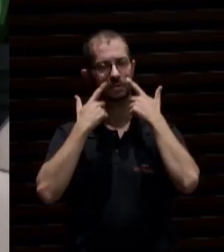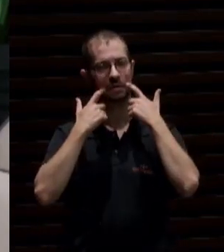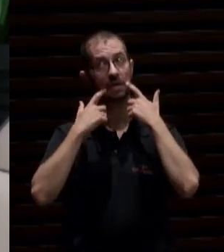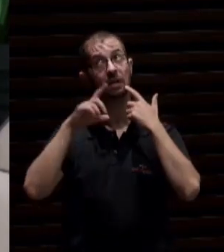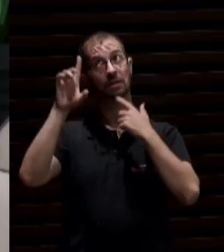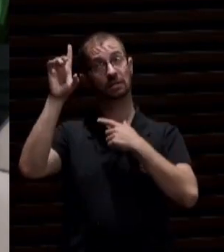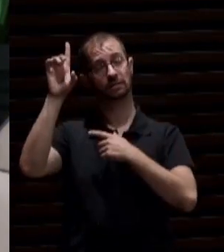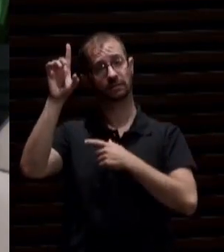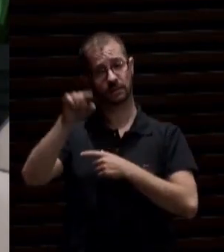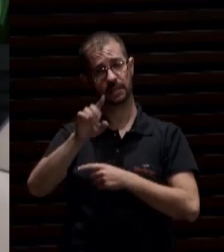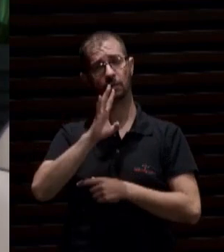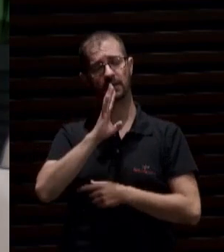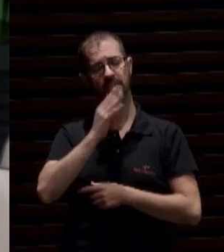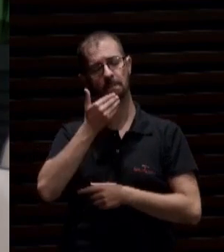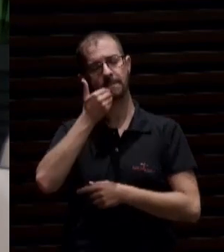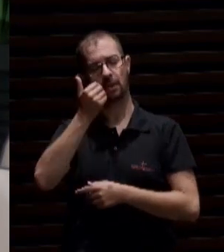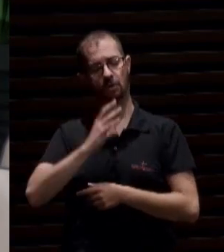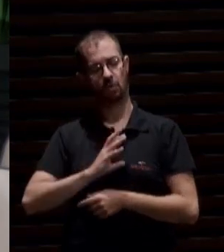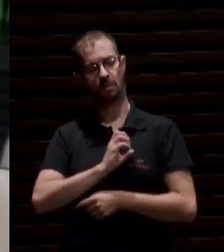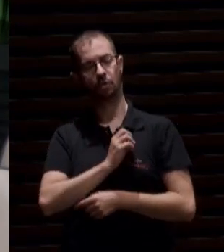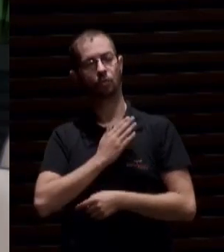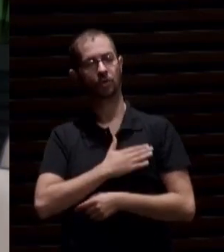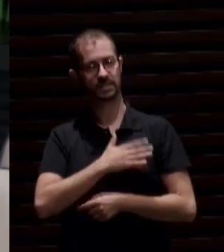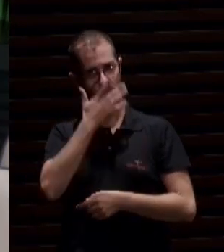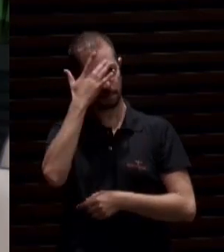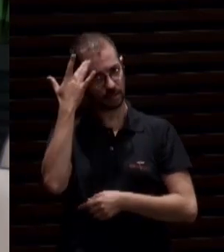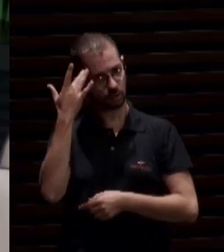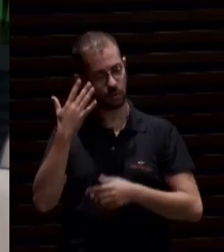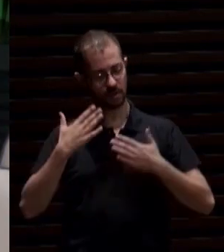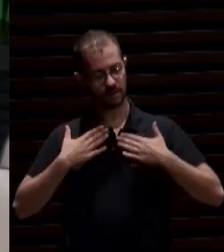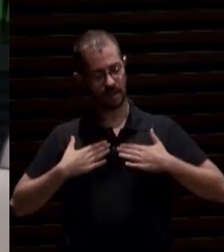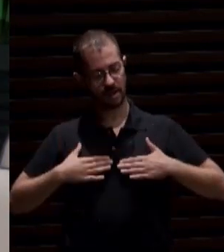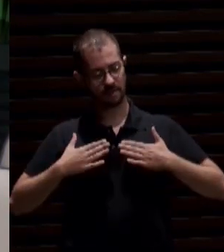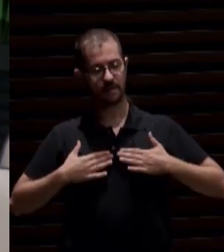conheça melhor o amor, o coração daquele que vem aliviar seus sofrimentos e seus medos.